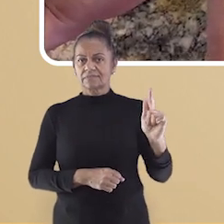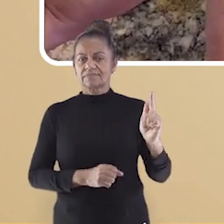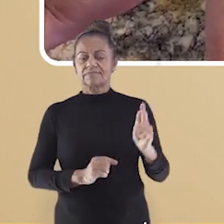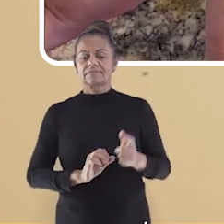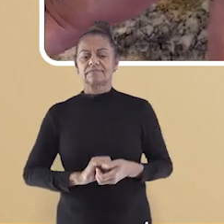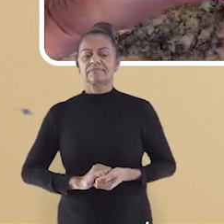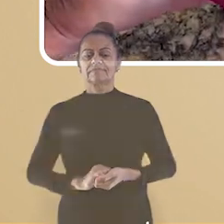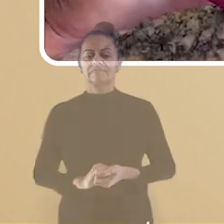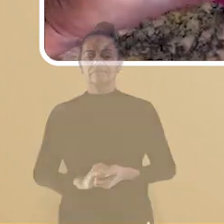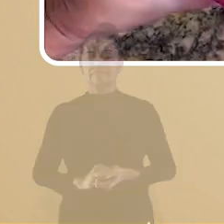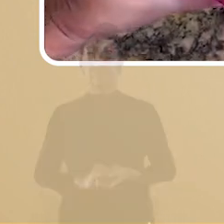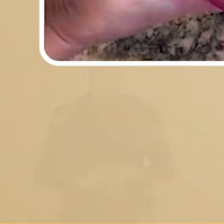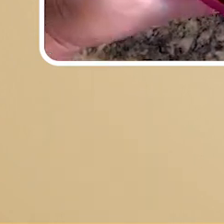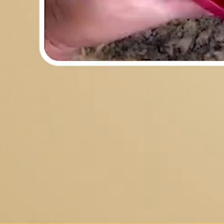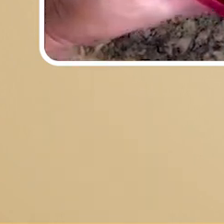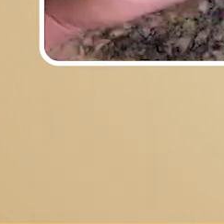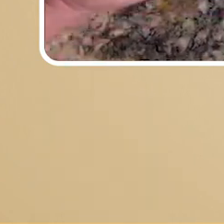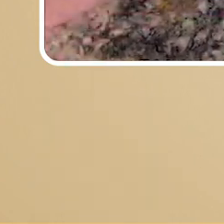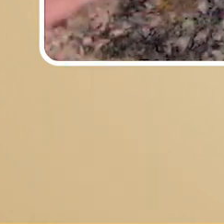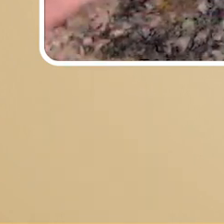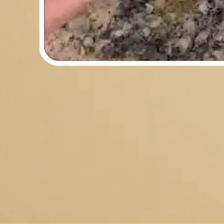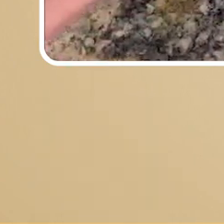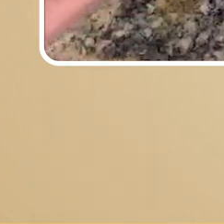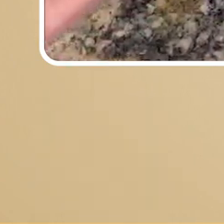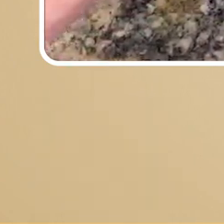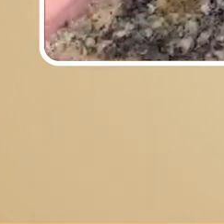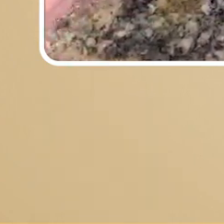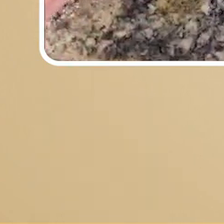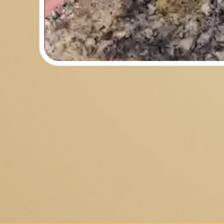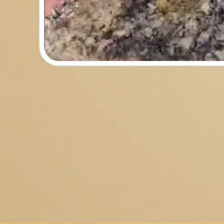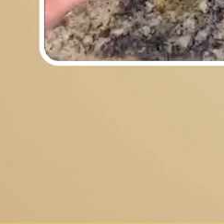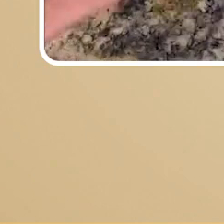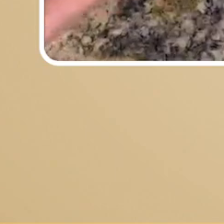439 gramas. Isso, exatamente.